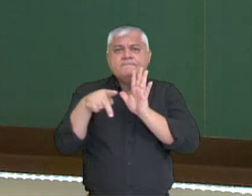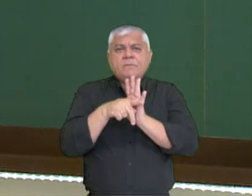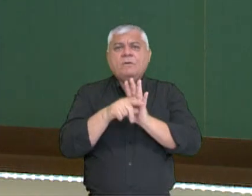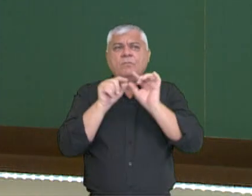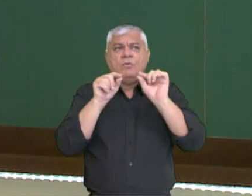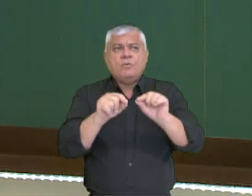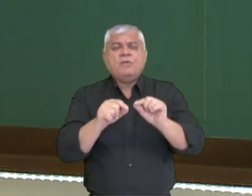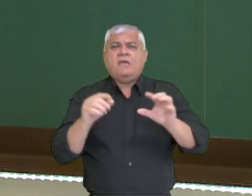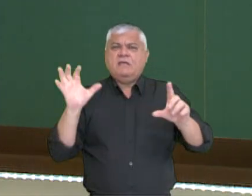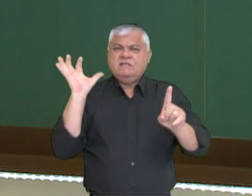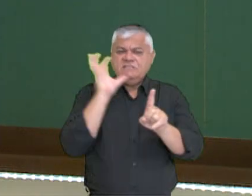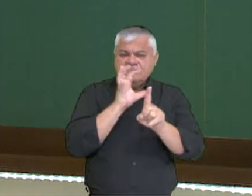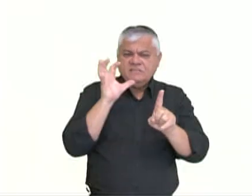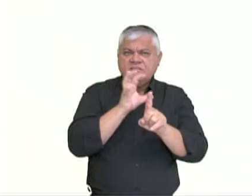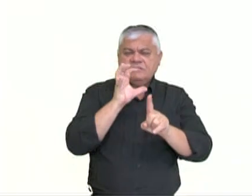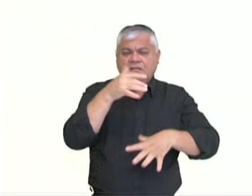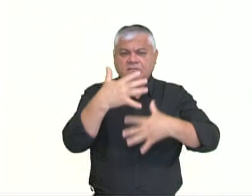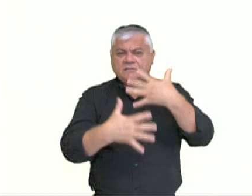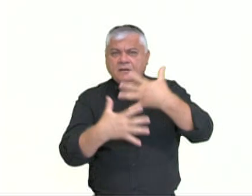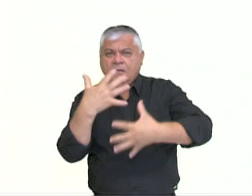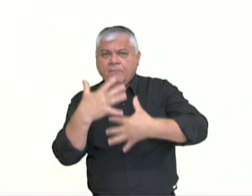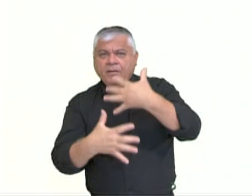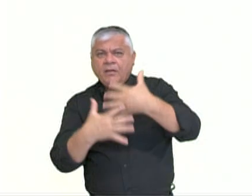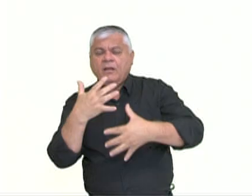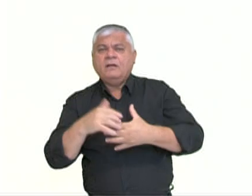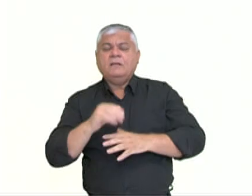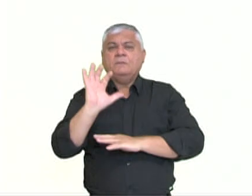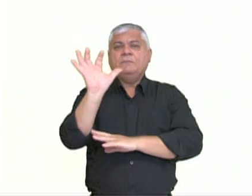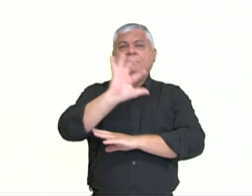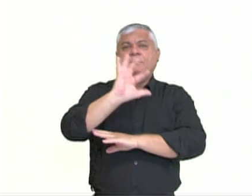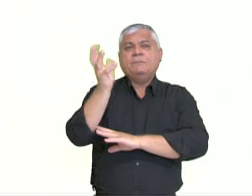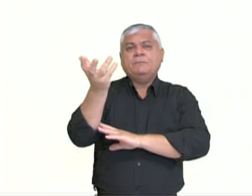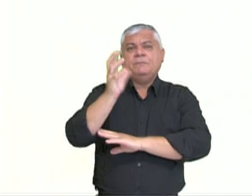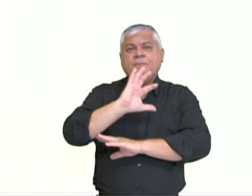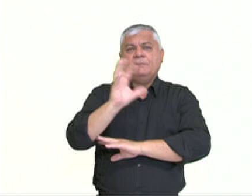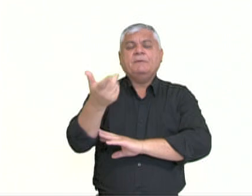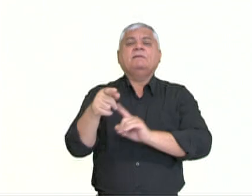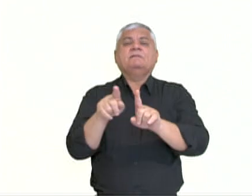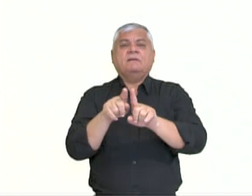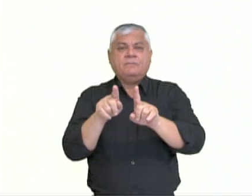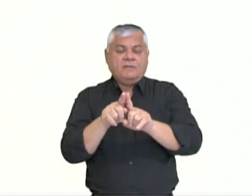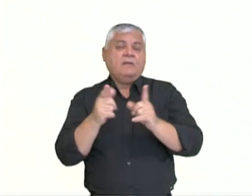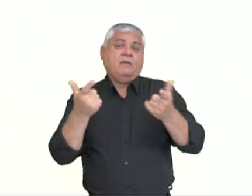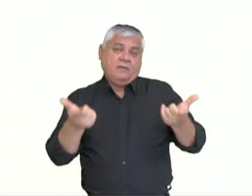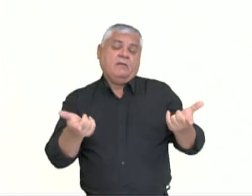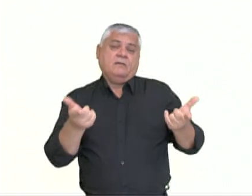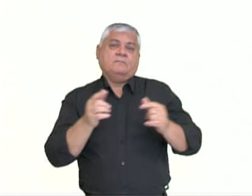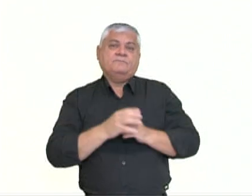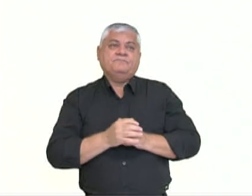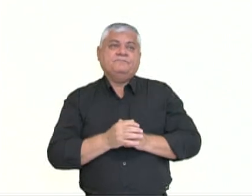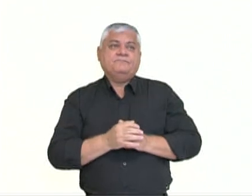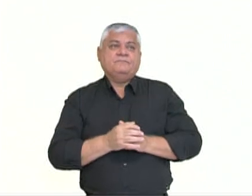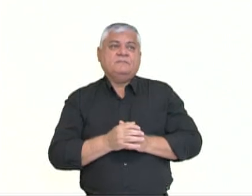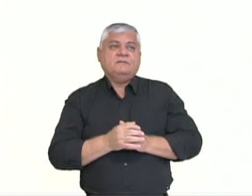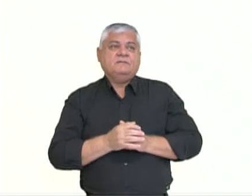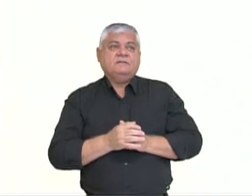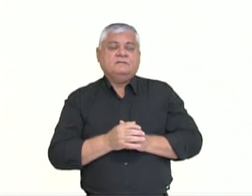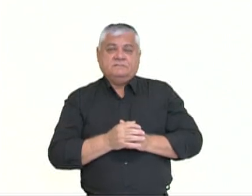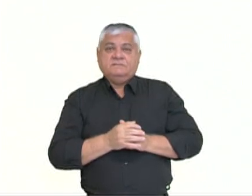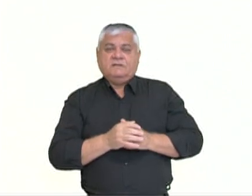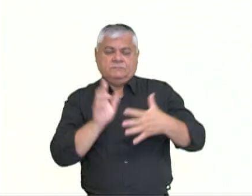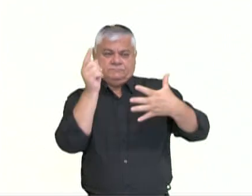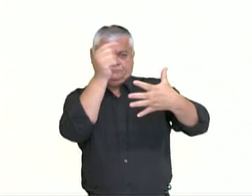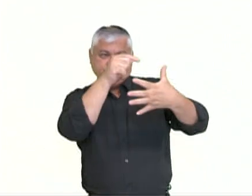ou interferem nos elementos climáticos e, portanto, nos climas que são resultantes deles. Os